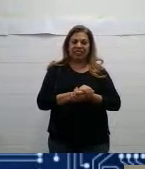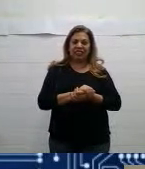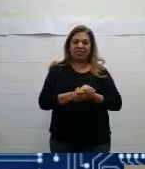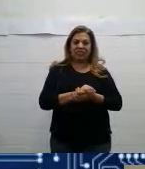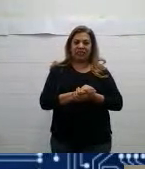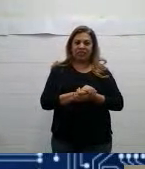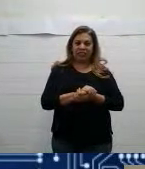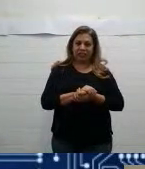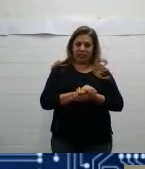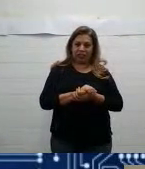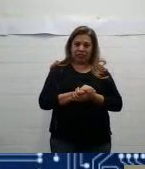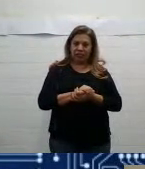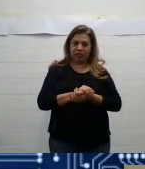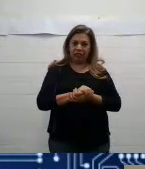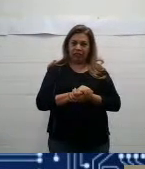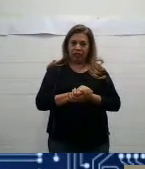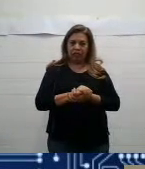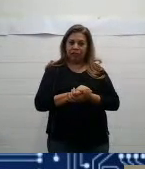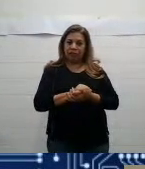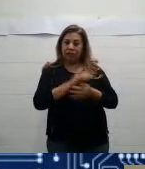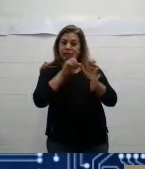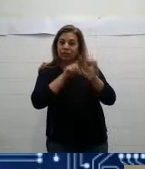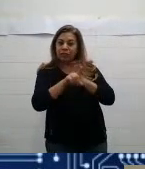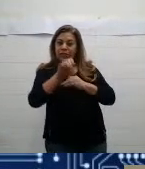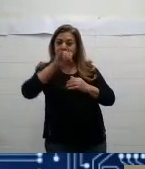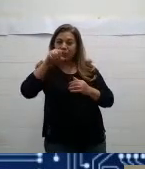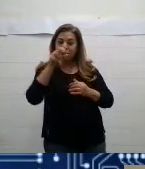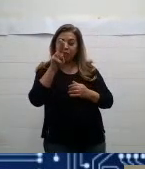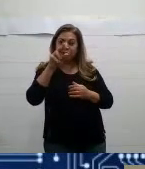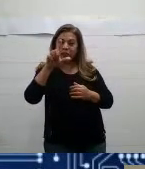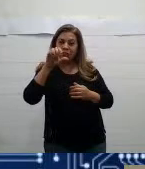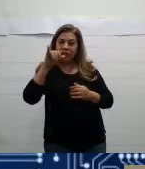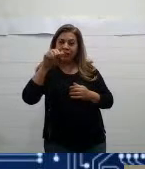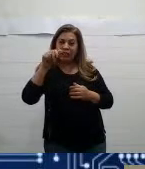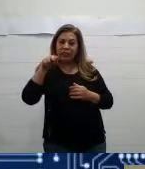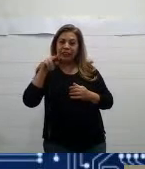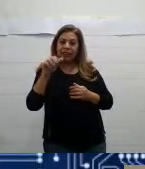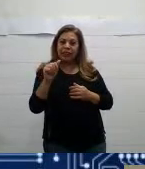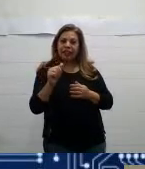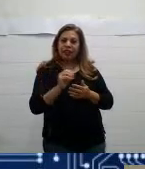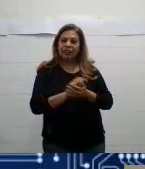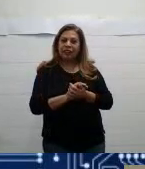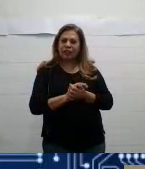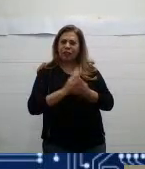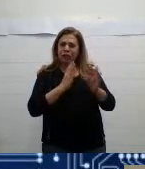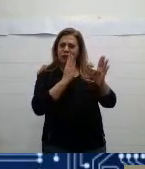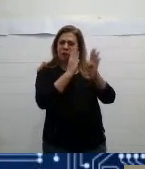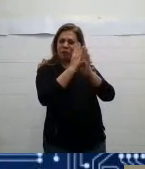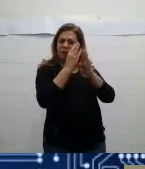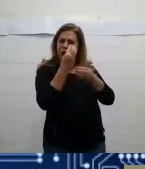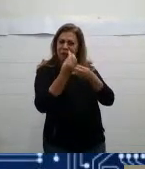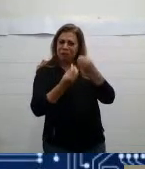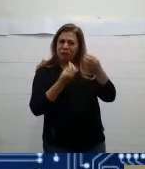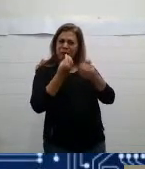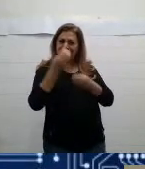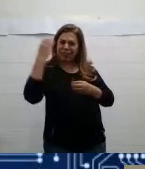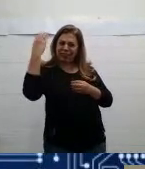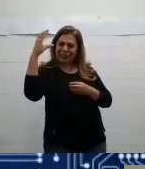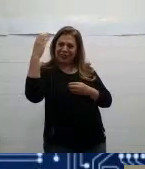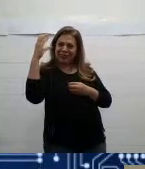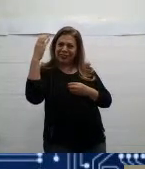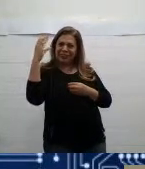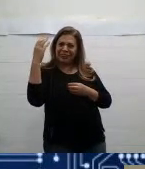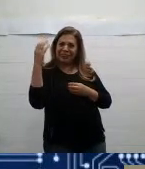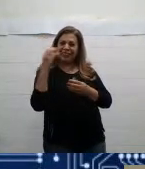Já está, inclusive, aí na nossa tela. Pergunta da Juliana, né? Como foi a descoberta de tantas mulheres na ciência